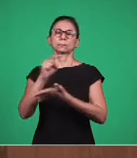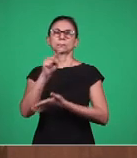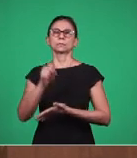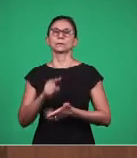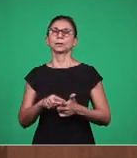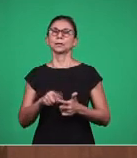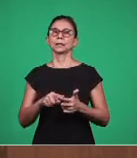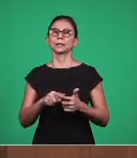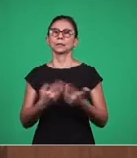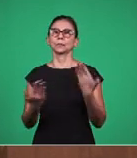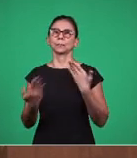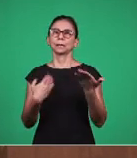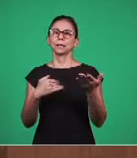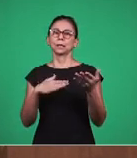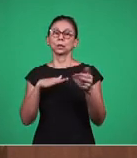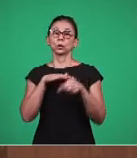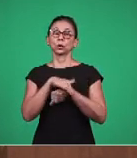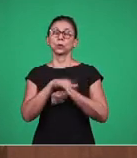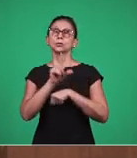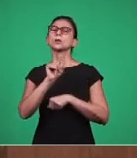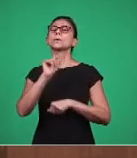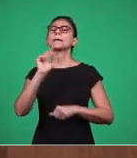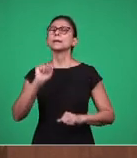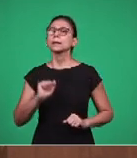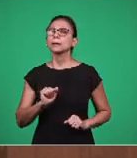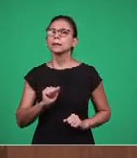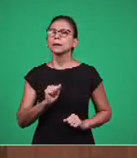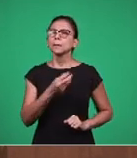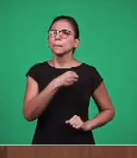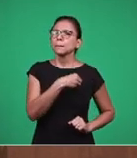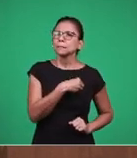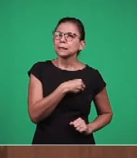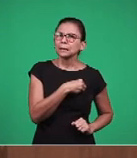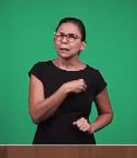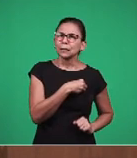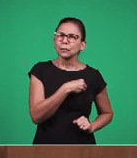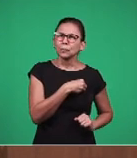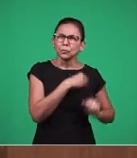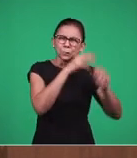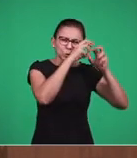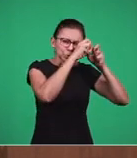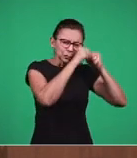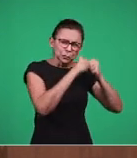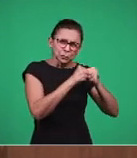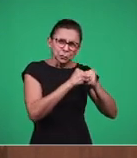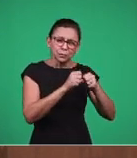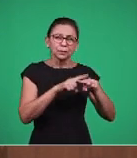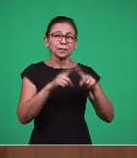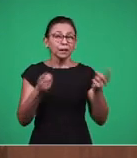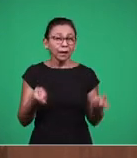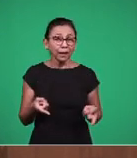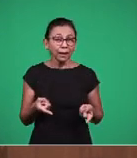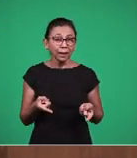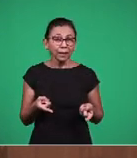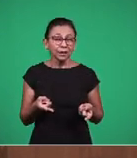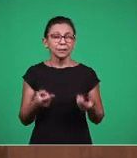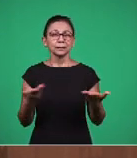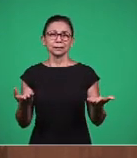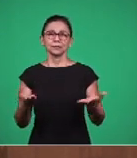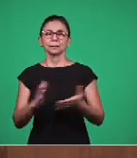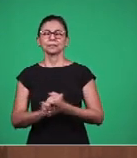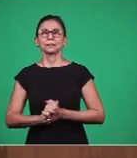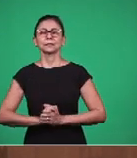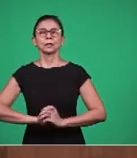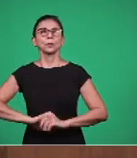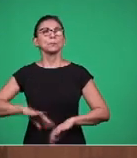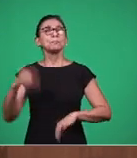noite, estamos vendo as trevas. Se não tem luz, você não vai ver o caminho. O noivo vai chegar nas trevas, no momento